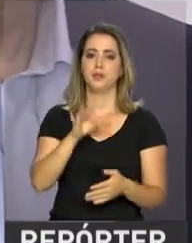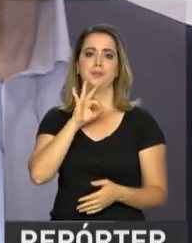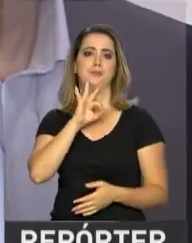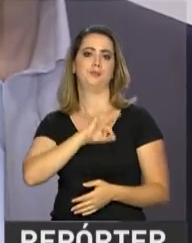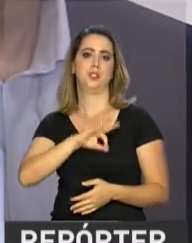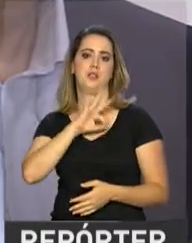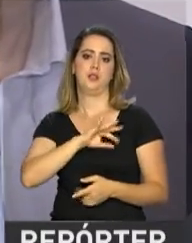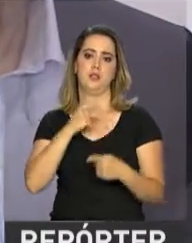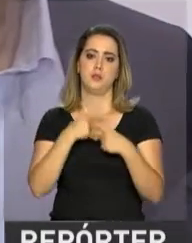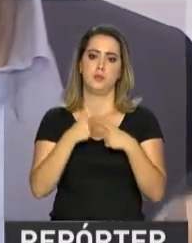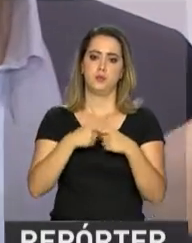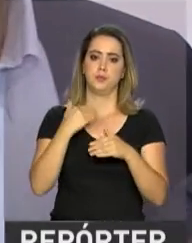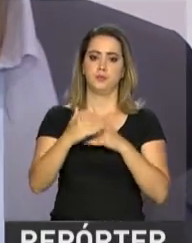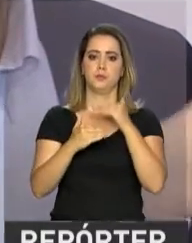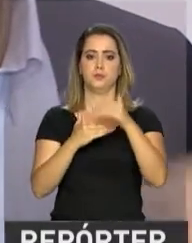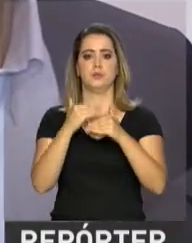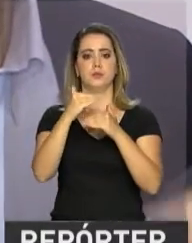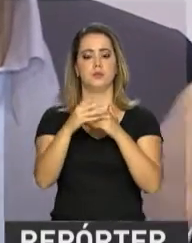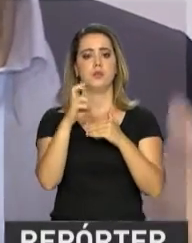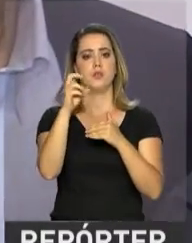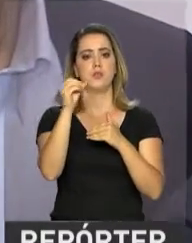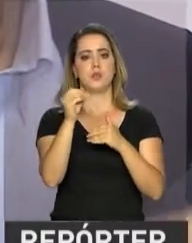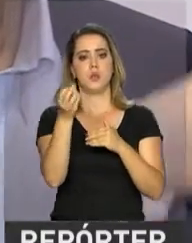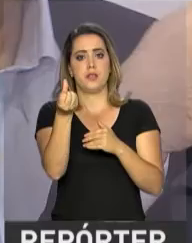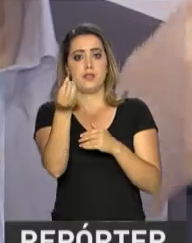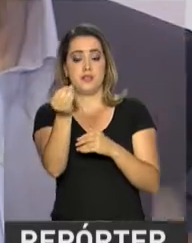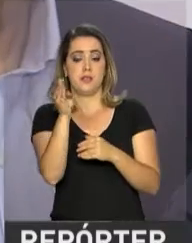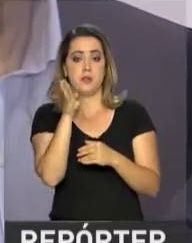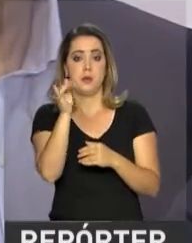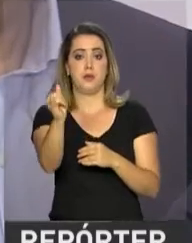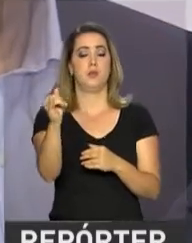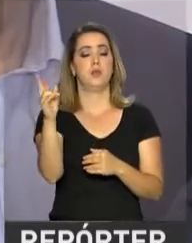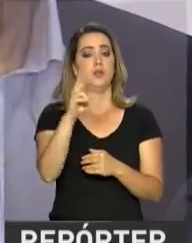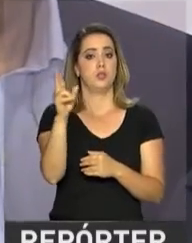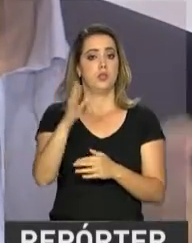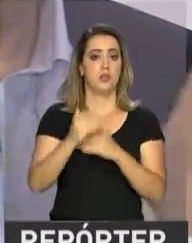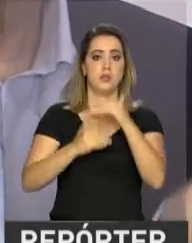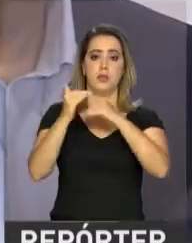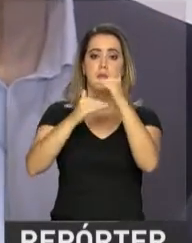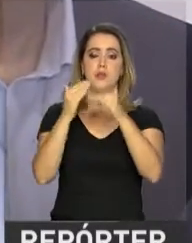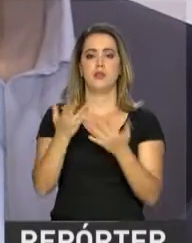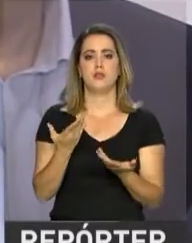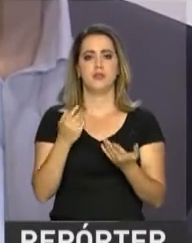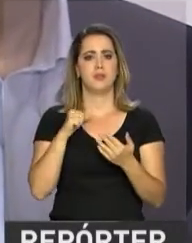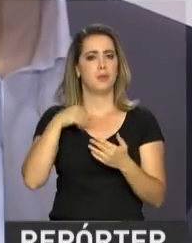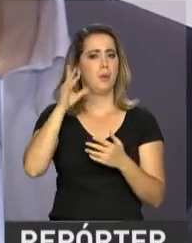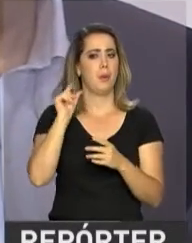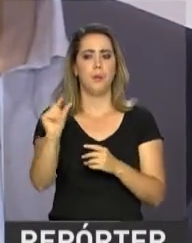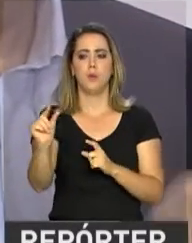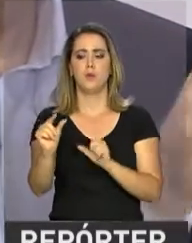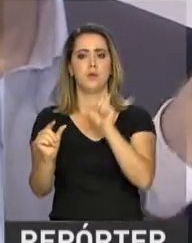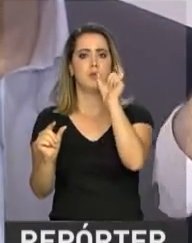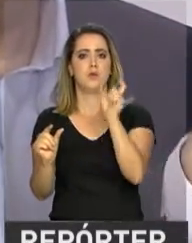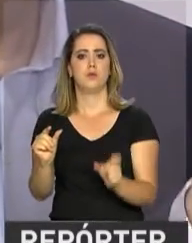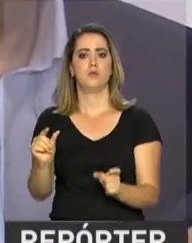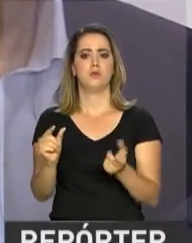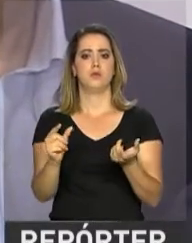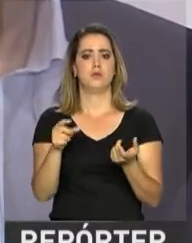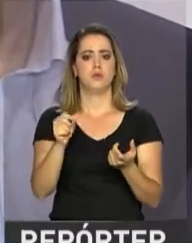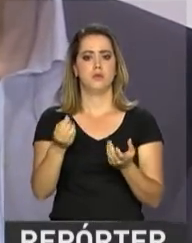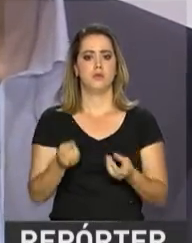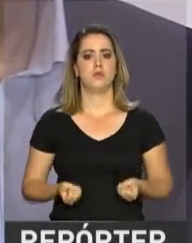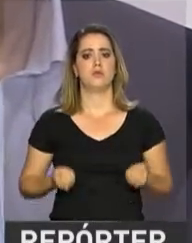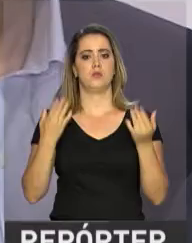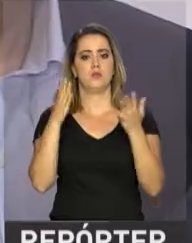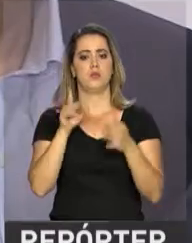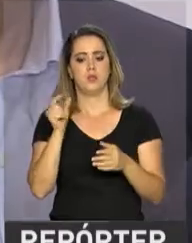porque cada ano são 50 60 milhões a mais de gastos da previdência para poucos não é pouco esse gasto